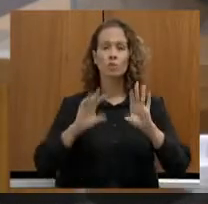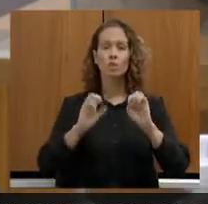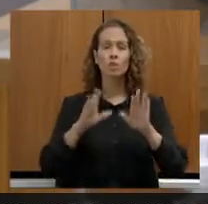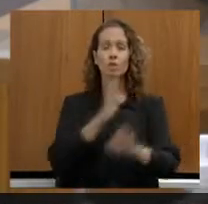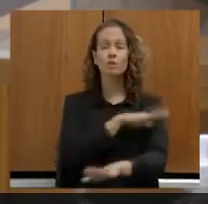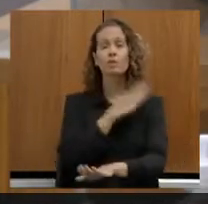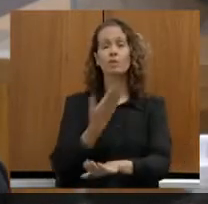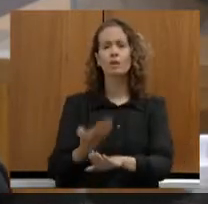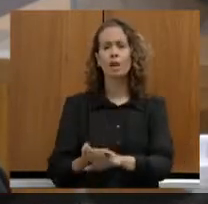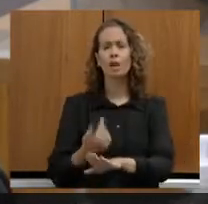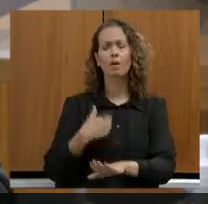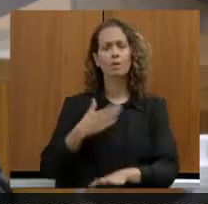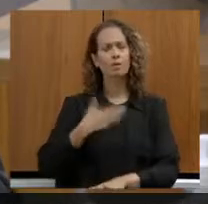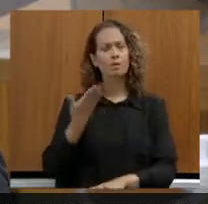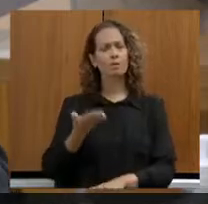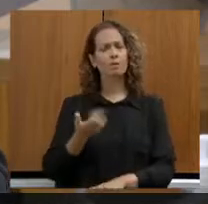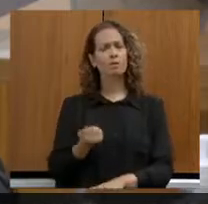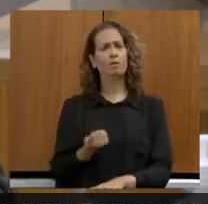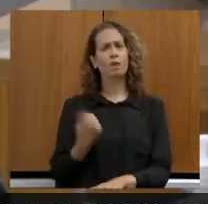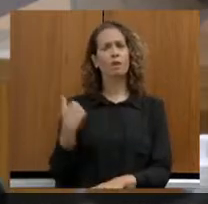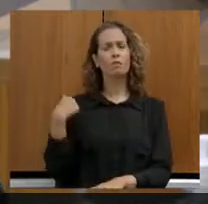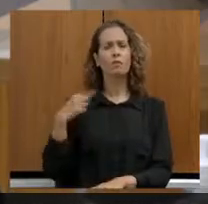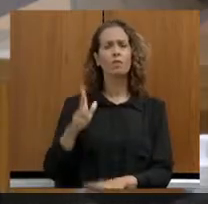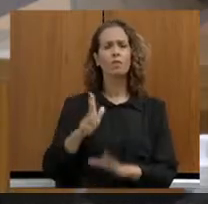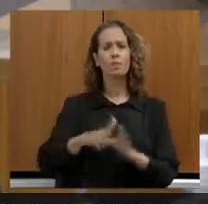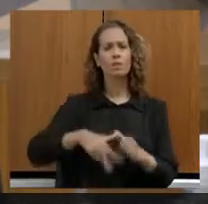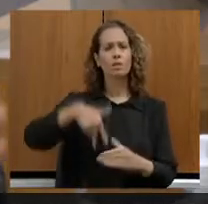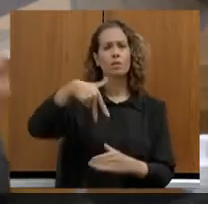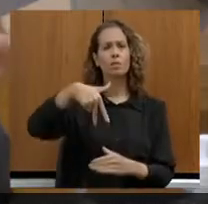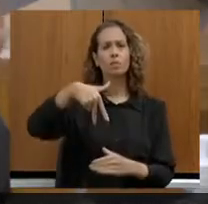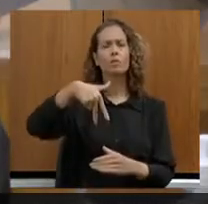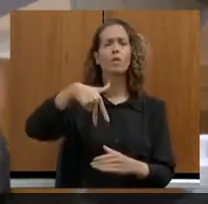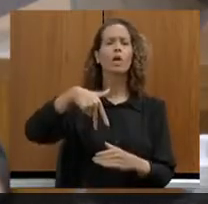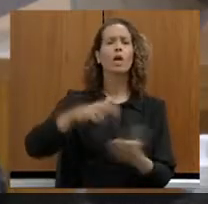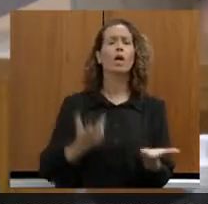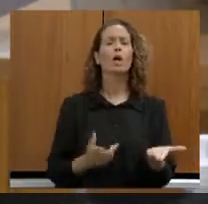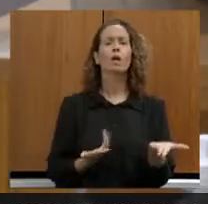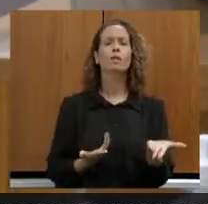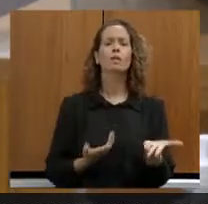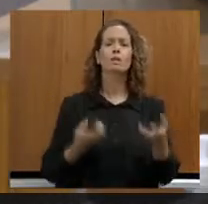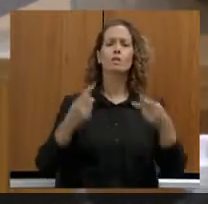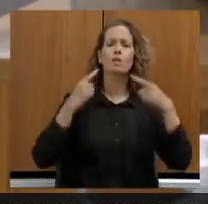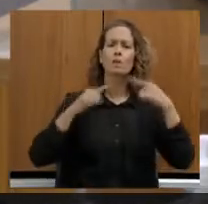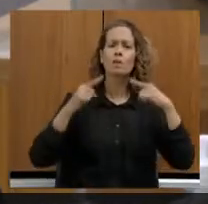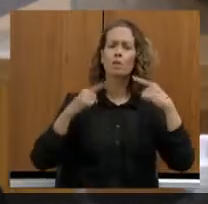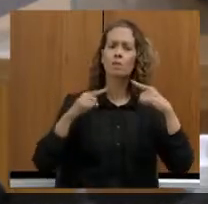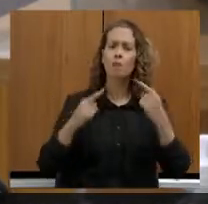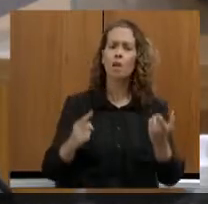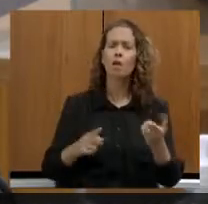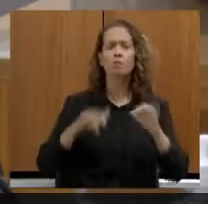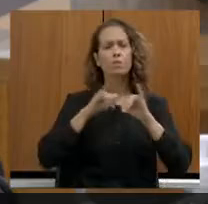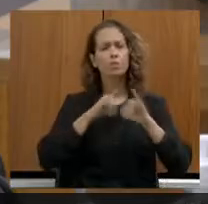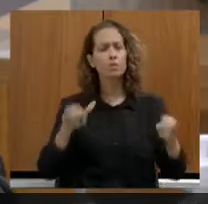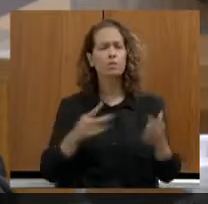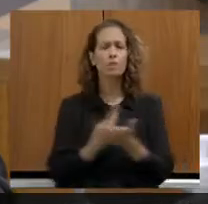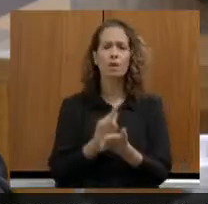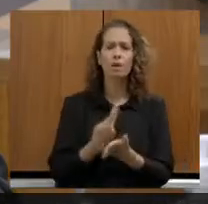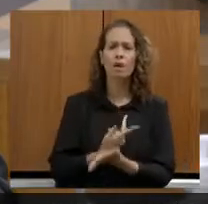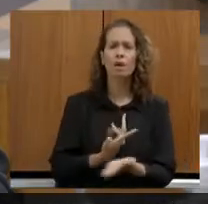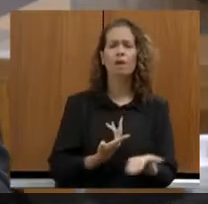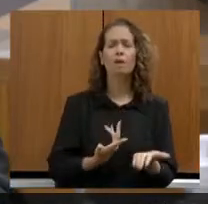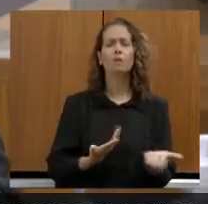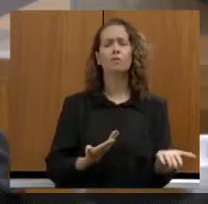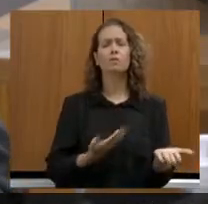tempo integral eu assustei fui para a Tribuna eu falei que era um cometimento equivocado era uma ação equivocada do governo